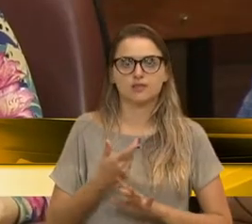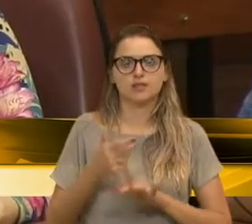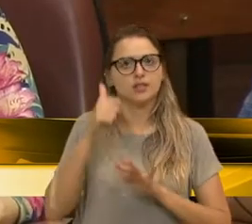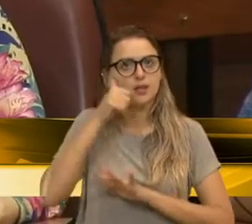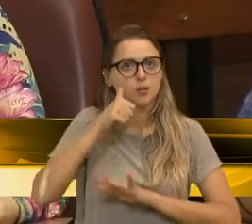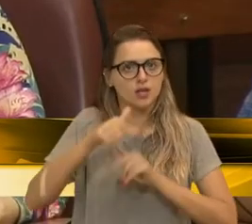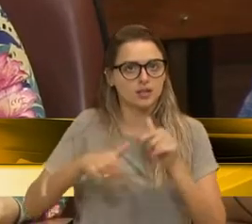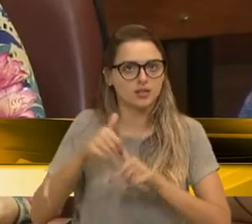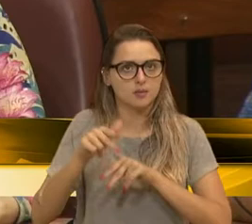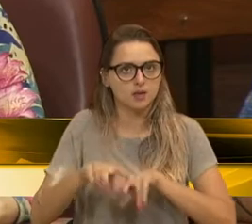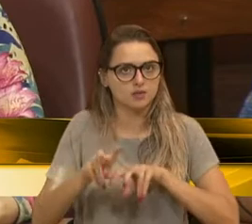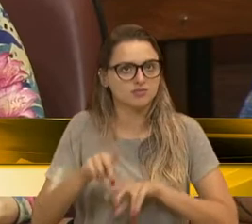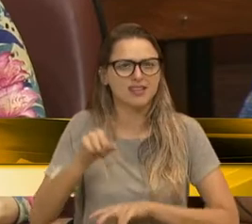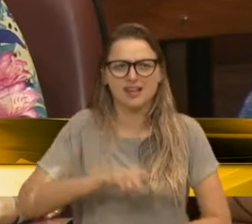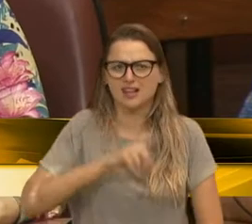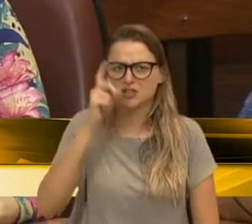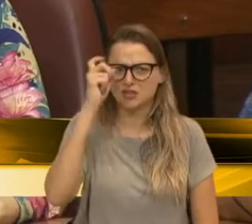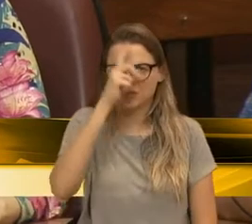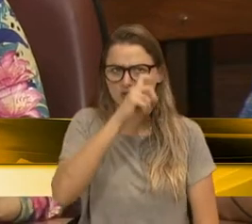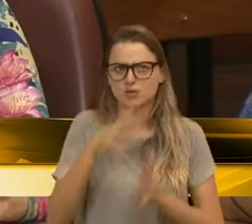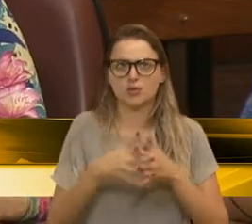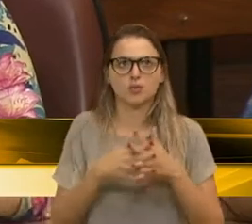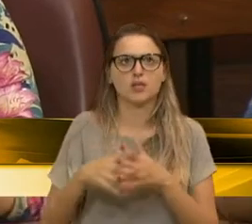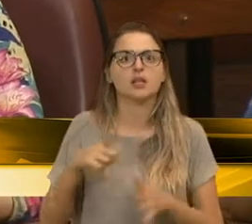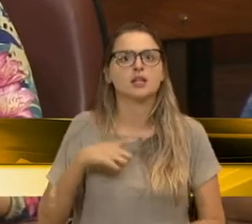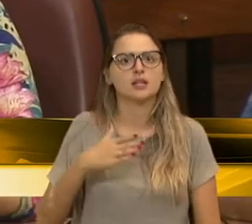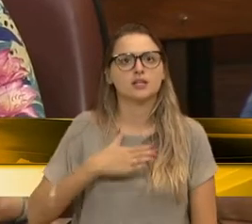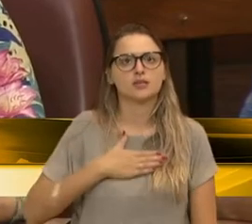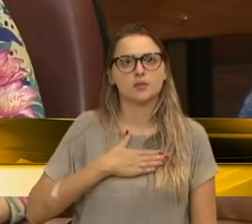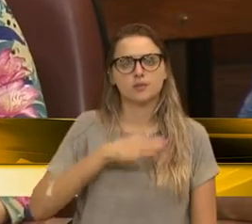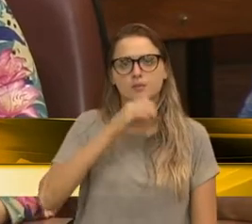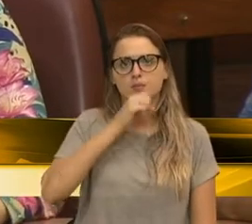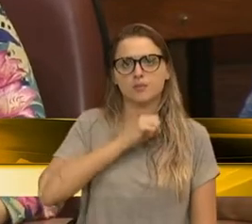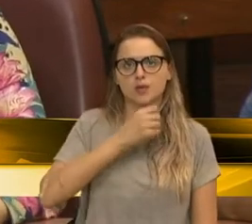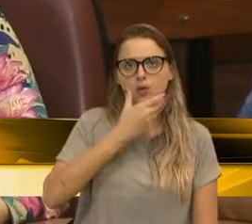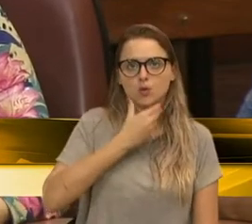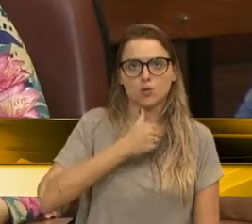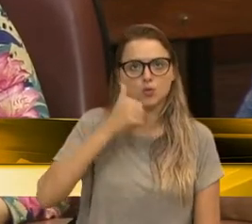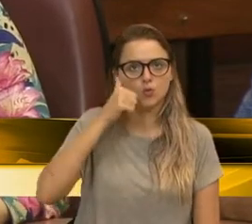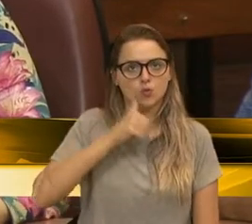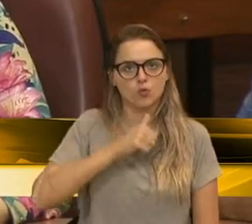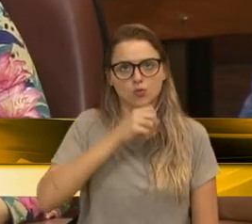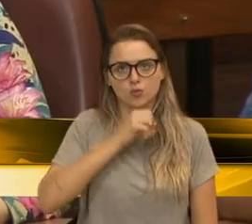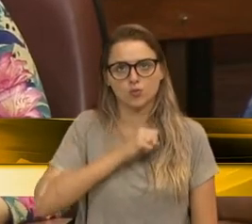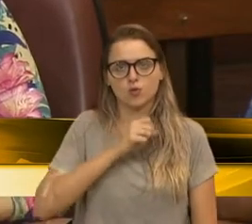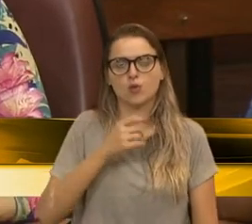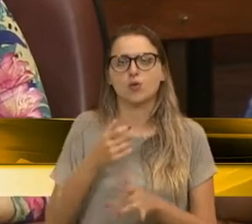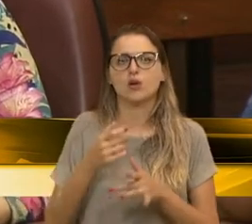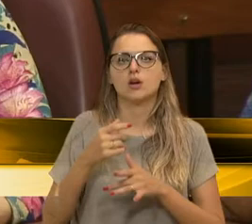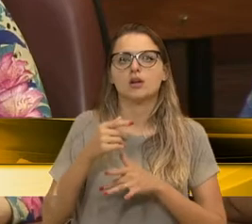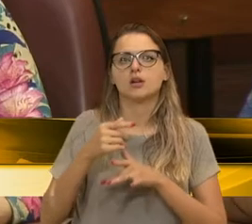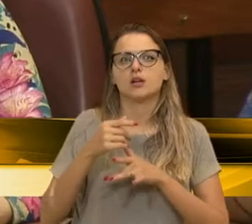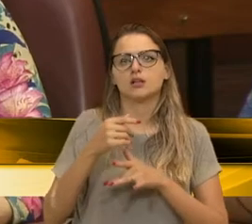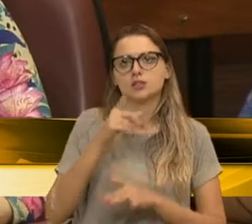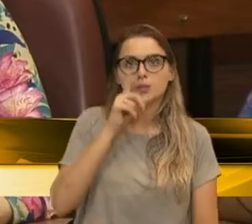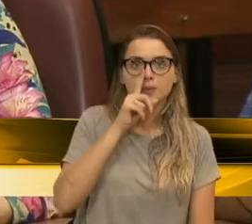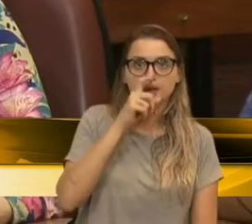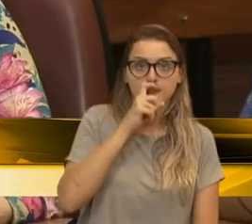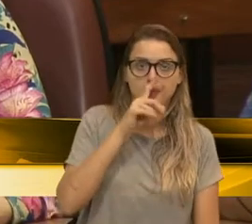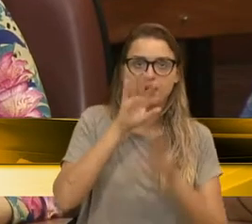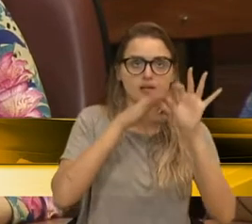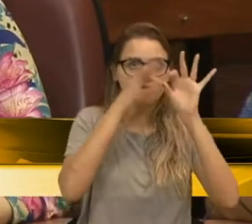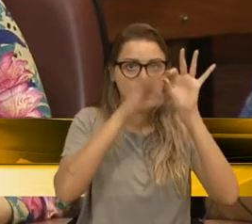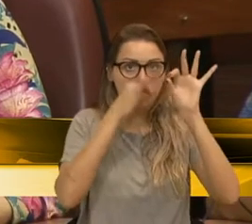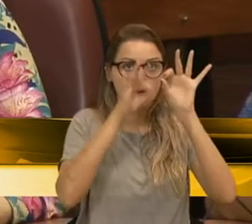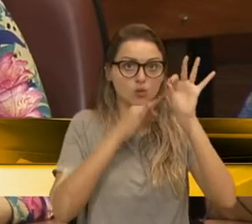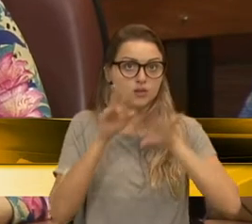difícil. Muito difícil. Eu tive meus avós paternos e maternos produzindo uva, né? E a gente